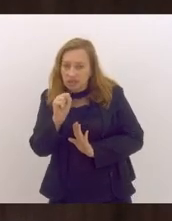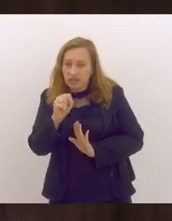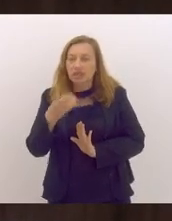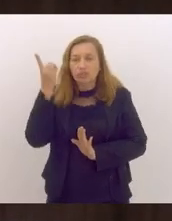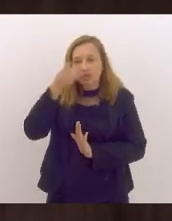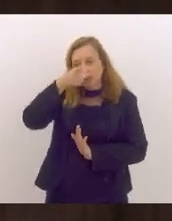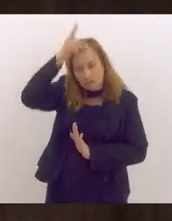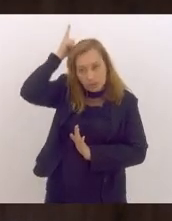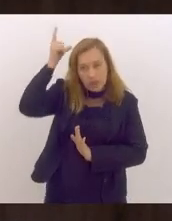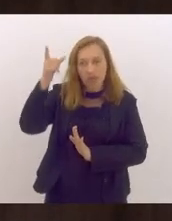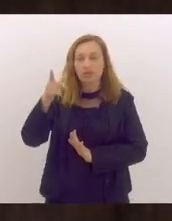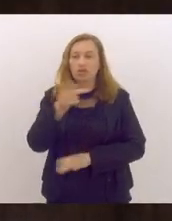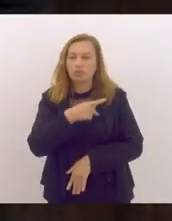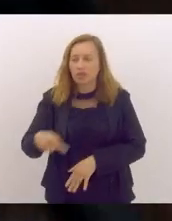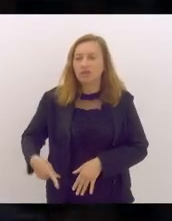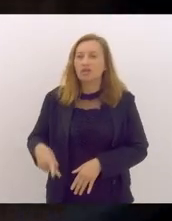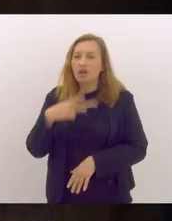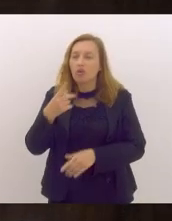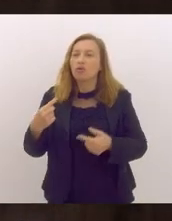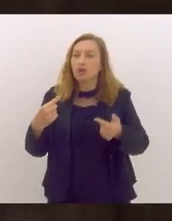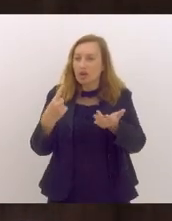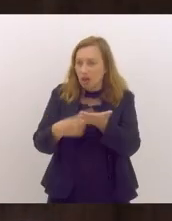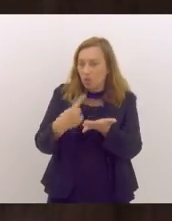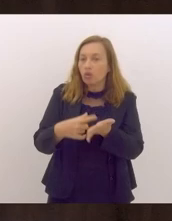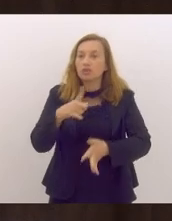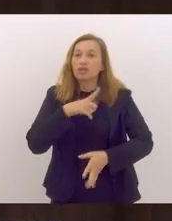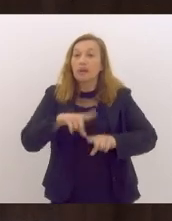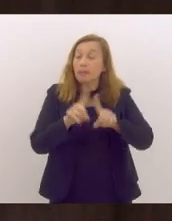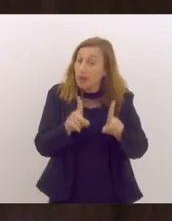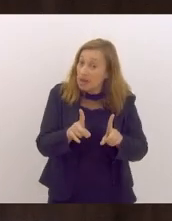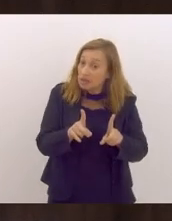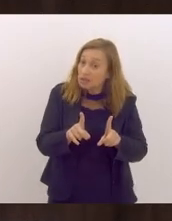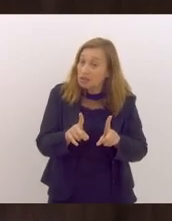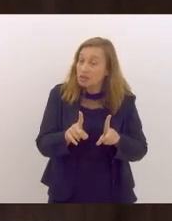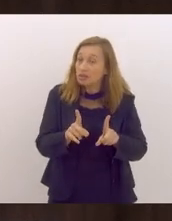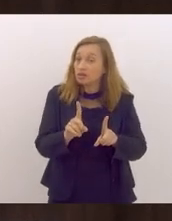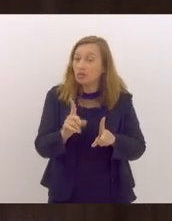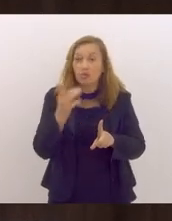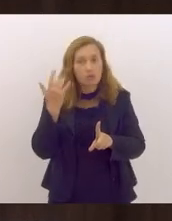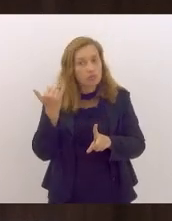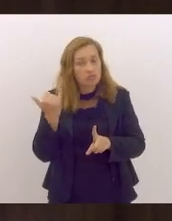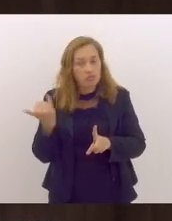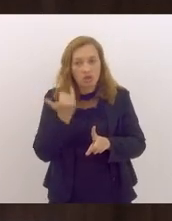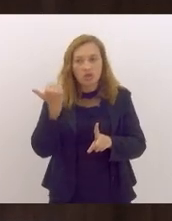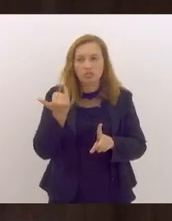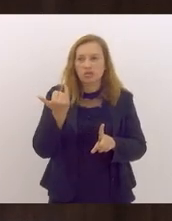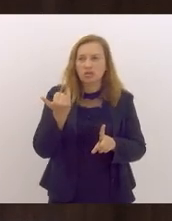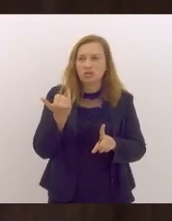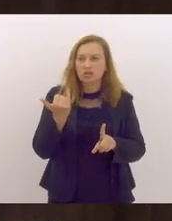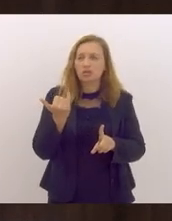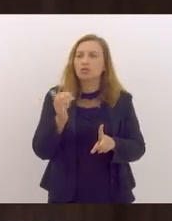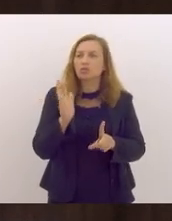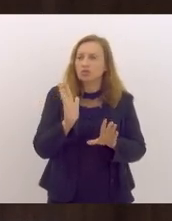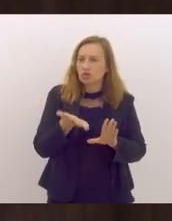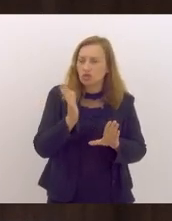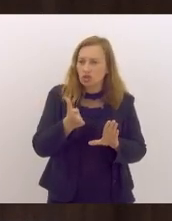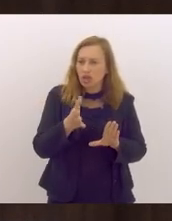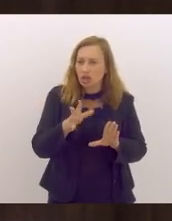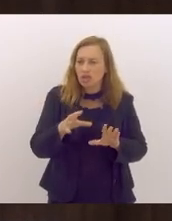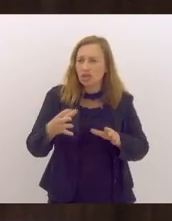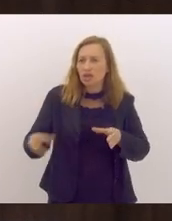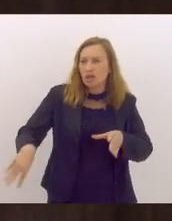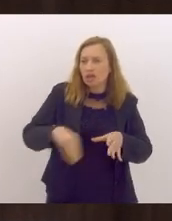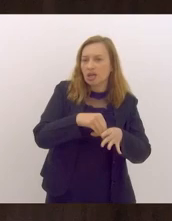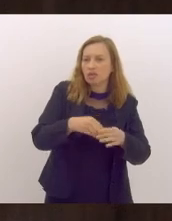e o presidente disse que tem acordo, porém, considera desnecessário, porque como os residentes serão recrutados por concurso